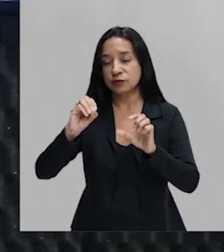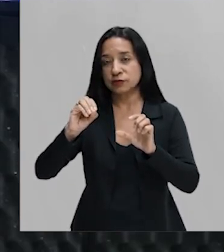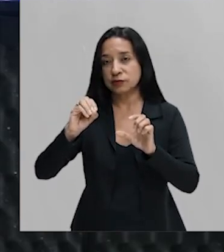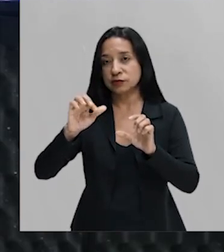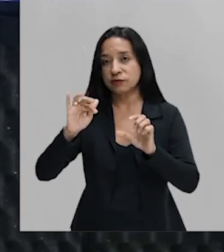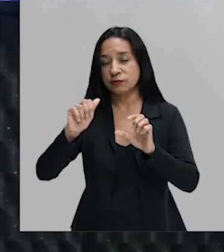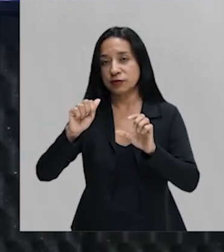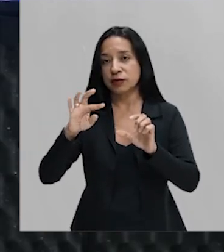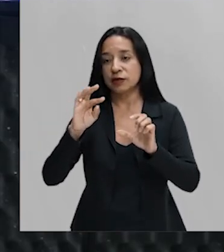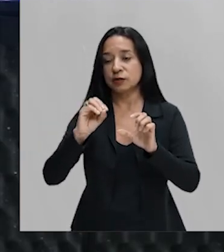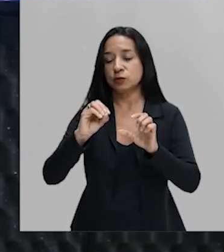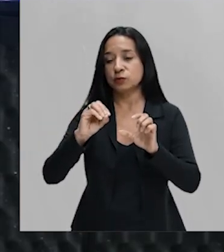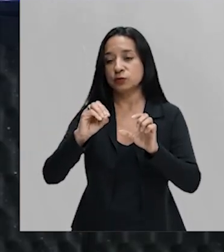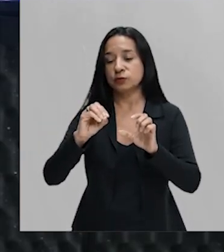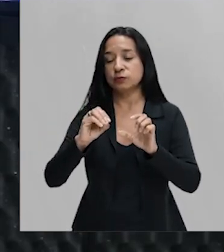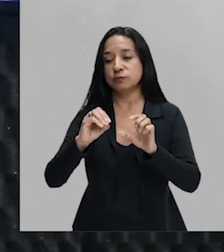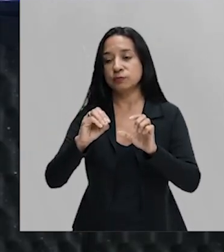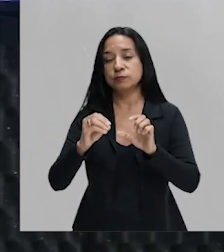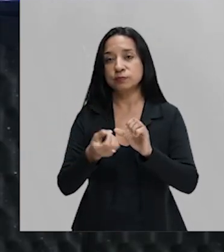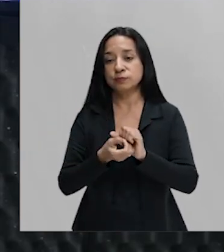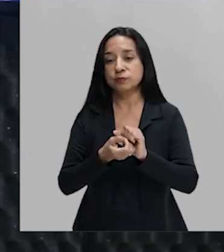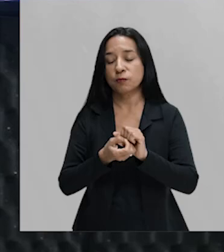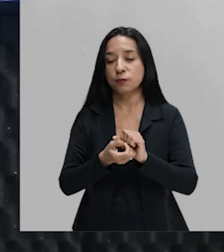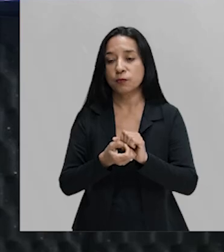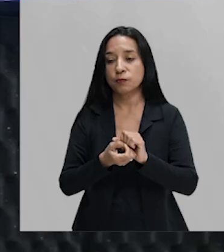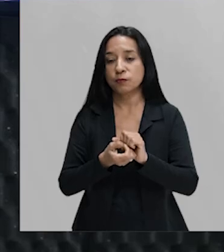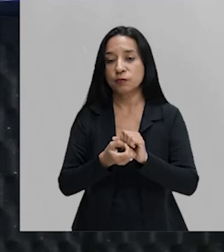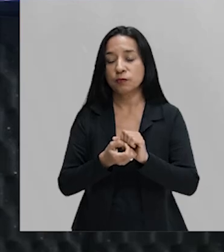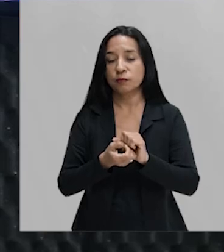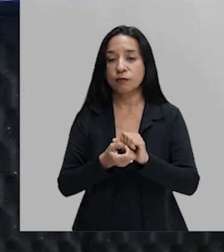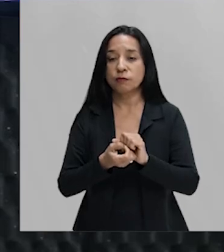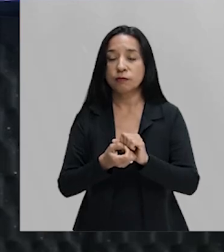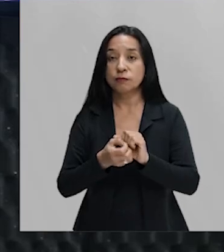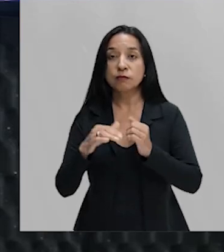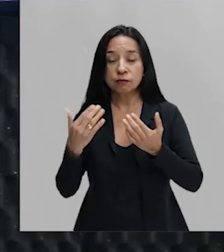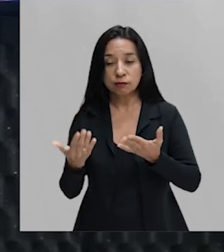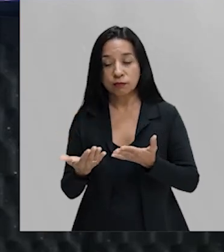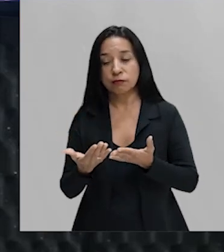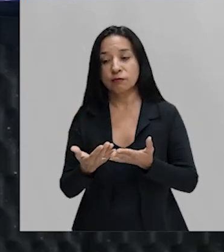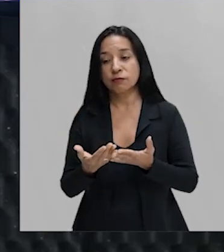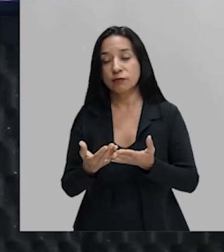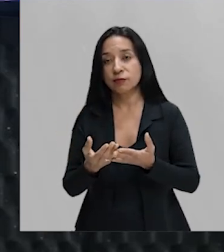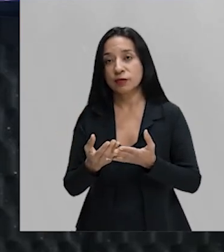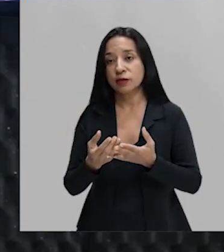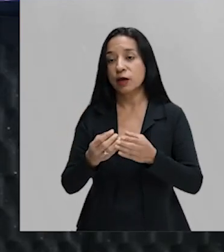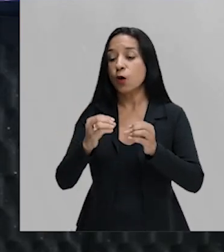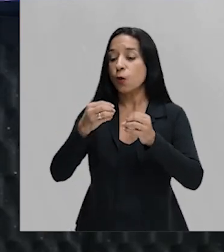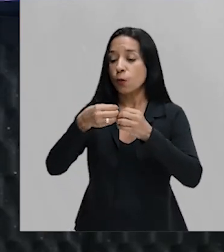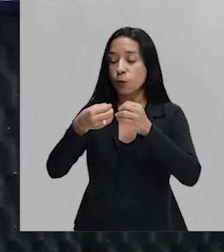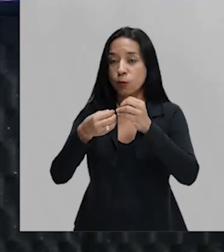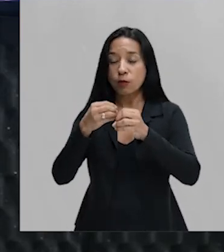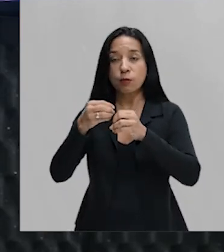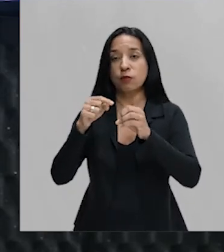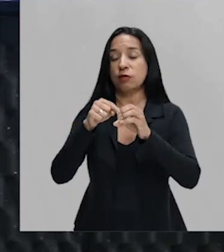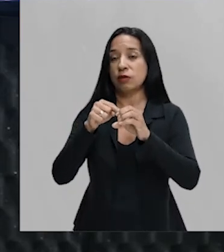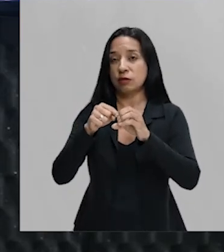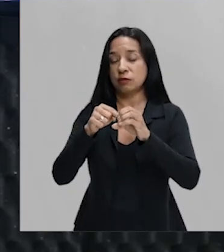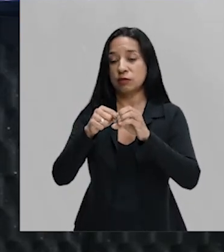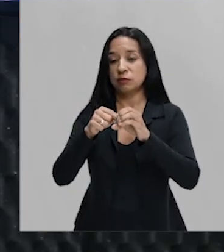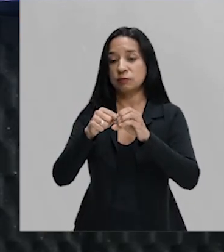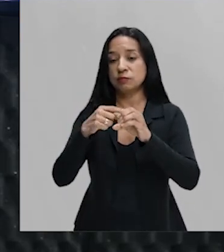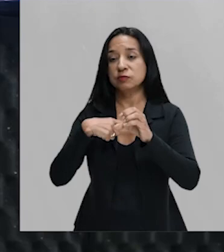ou trifosfato de adenosina, tá? Então, é uma molécula, pessoal, que